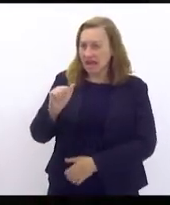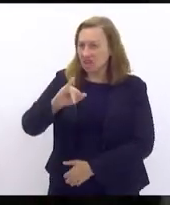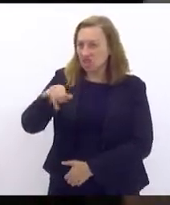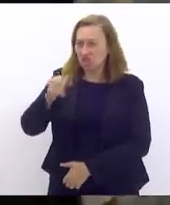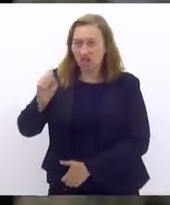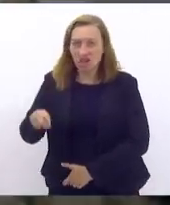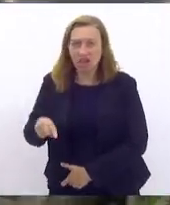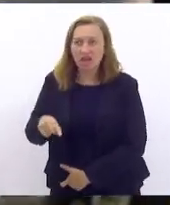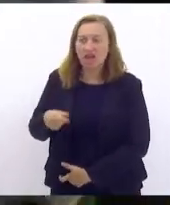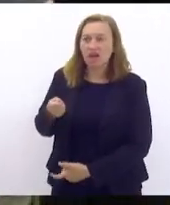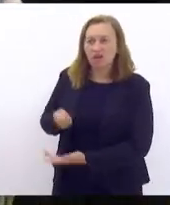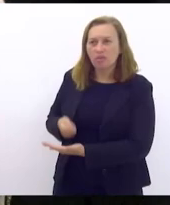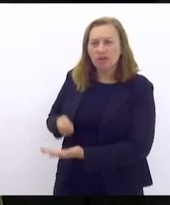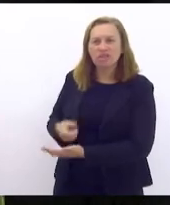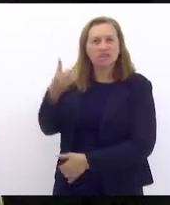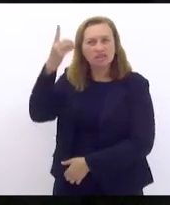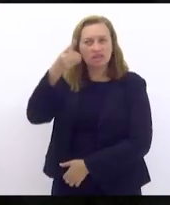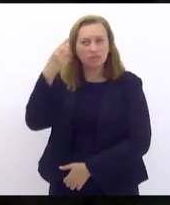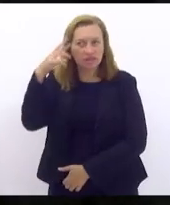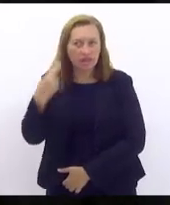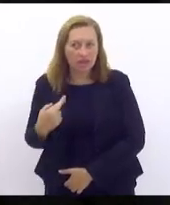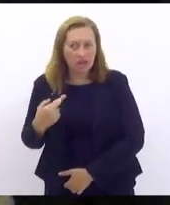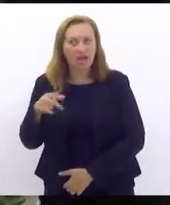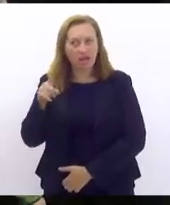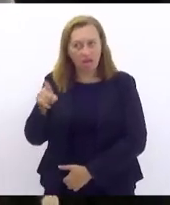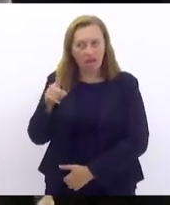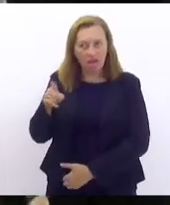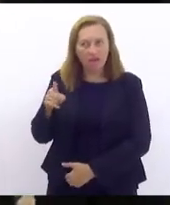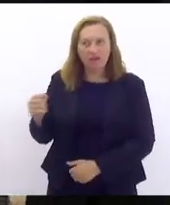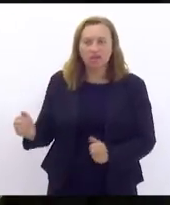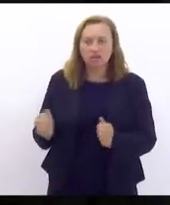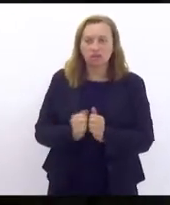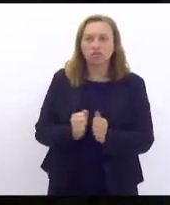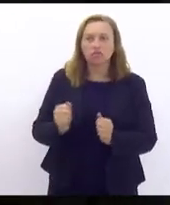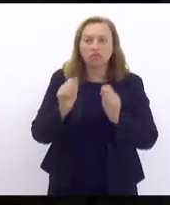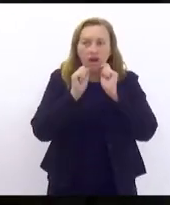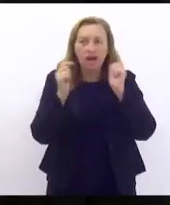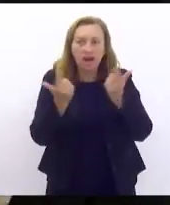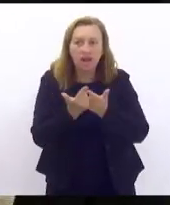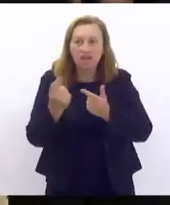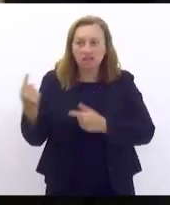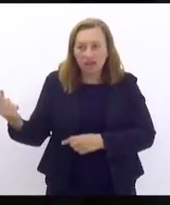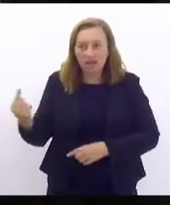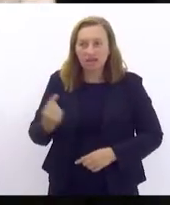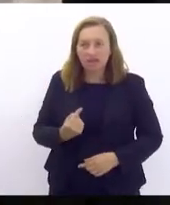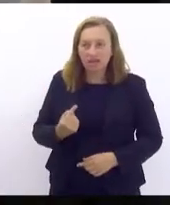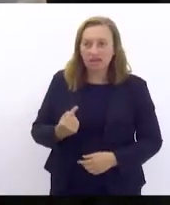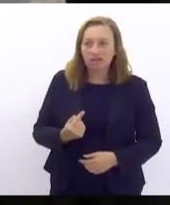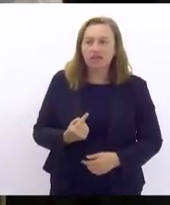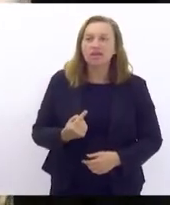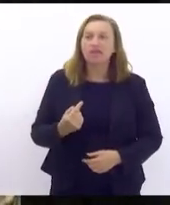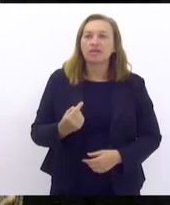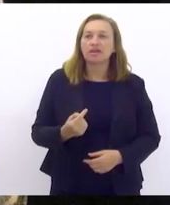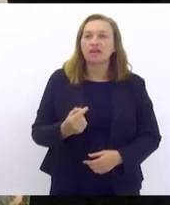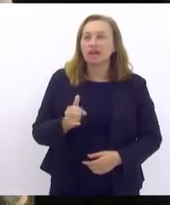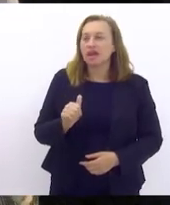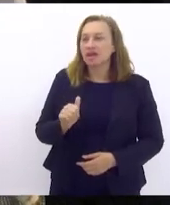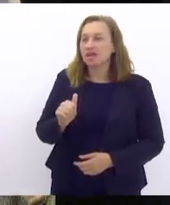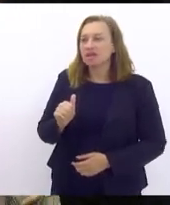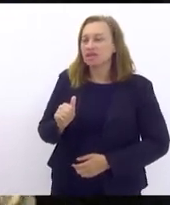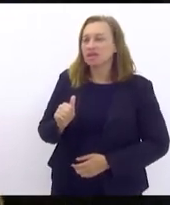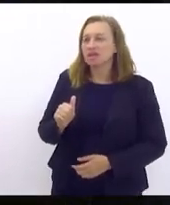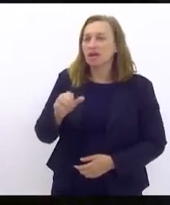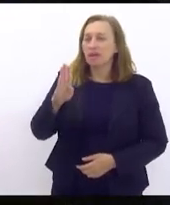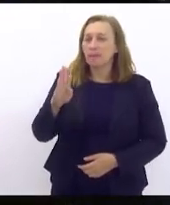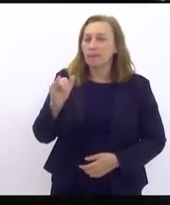deputada Renata é que ela, claro, com patrocínio da Assembleia, traga aqui as baianas do acarajé